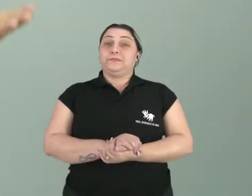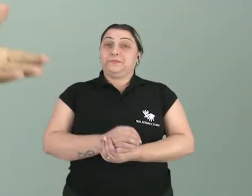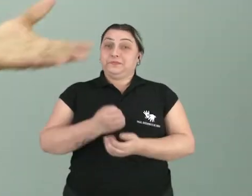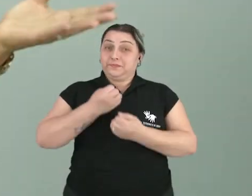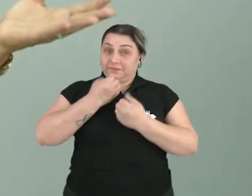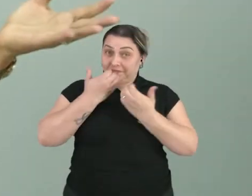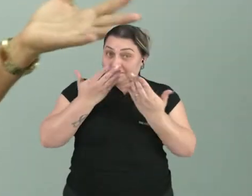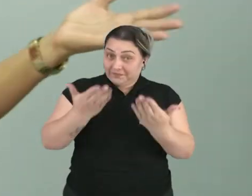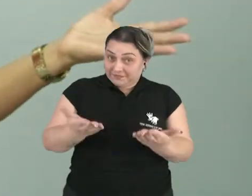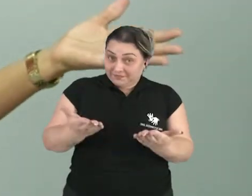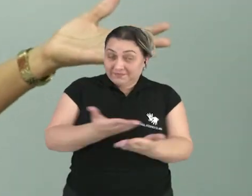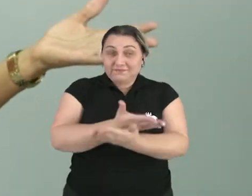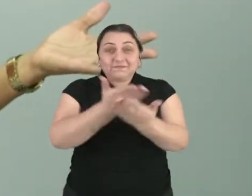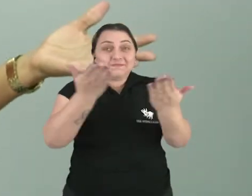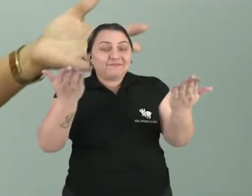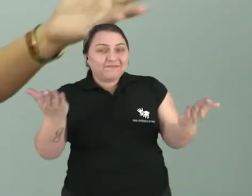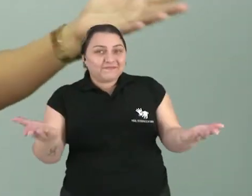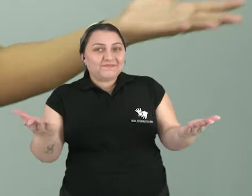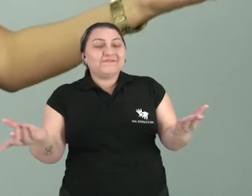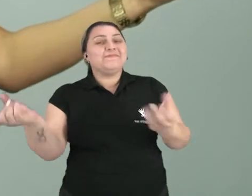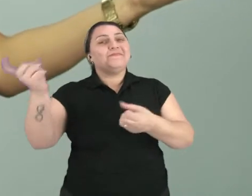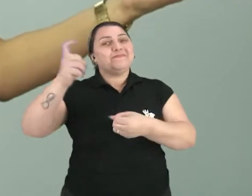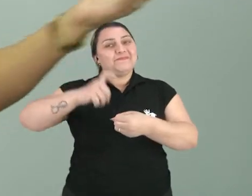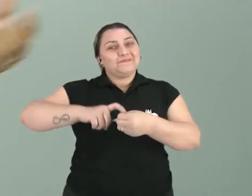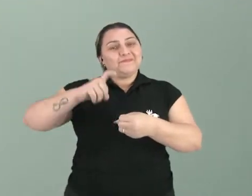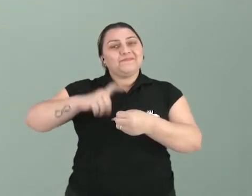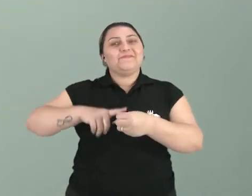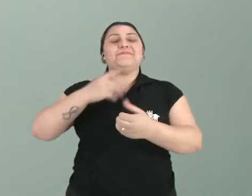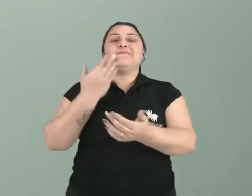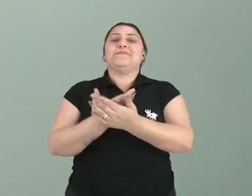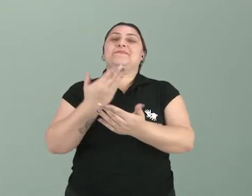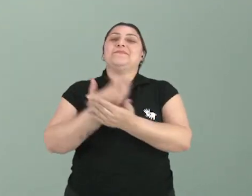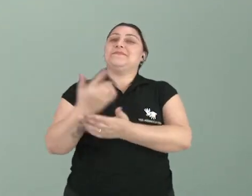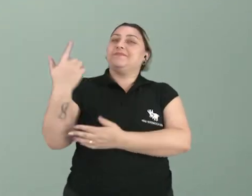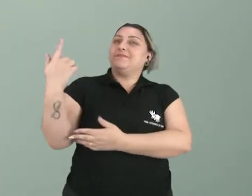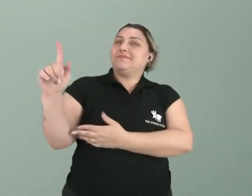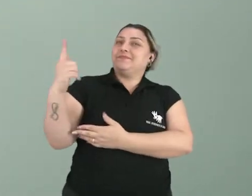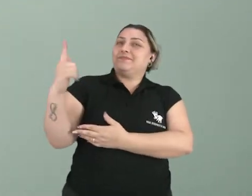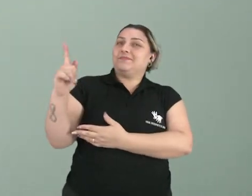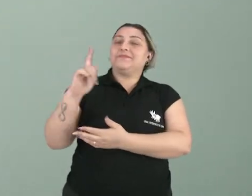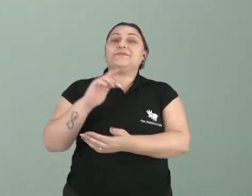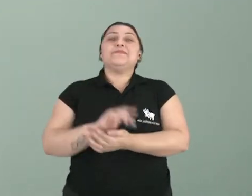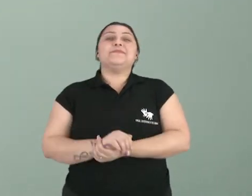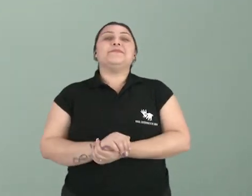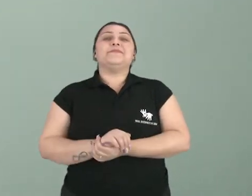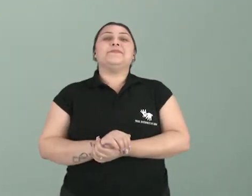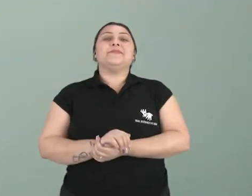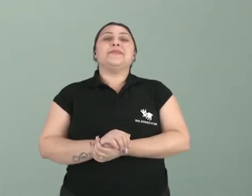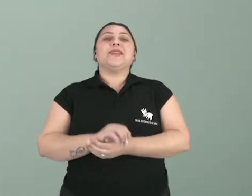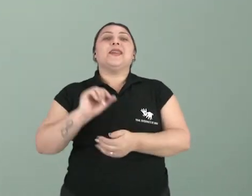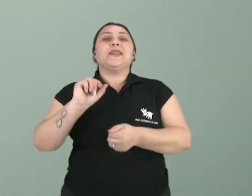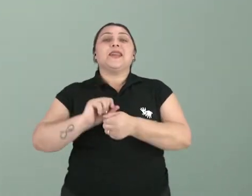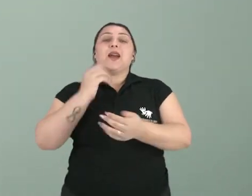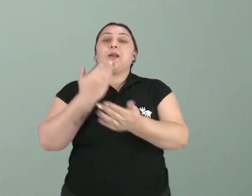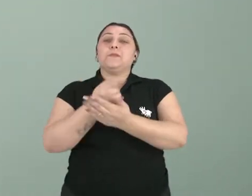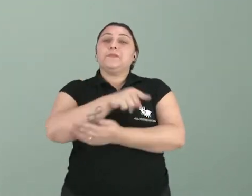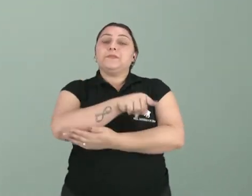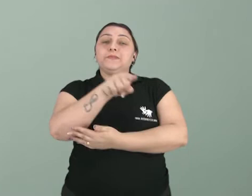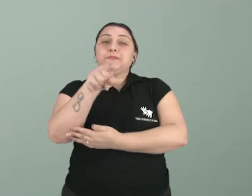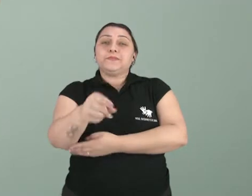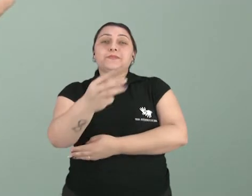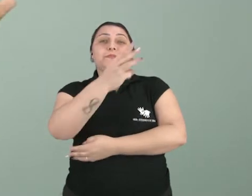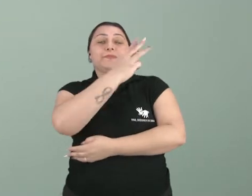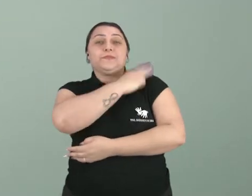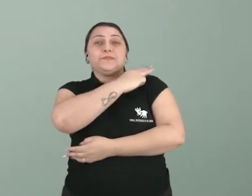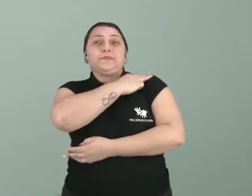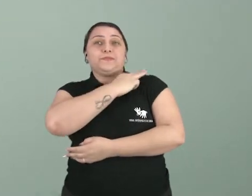E aí, turminha, tudo bem com vocês? Estamos de volta para mais uma aula de geografia. Dessa feita, essa aula é para você da